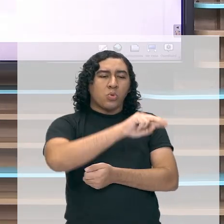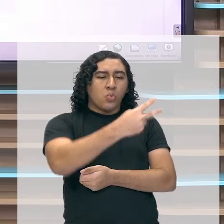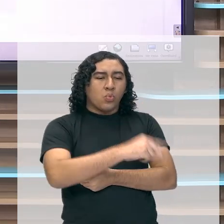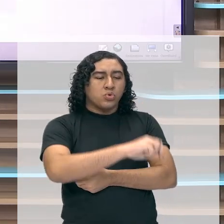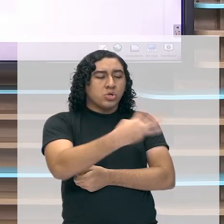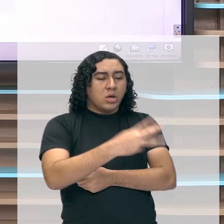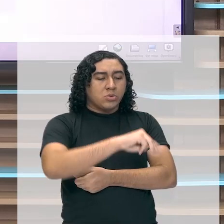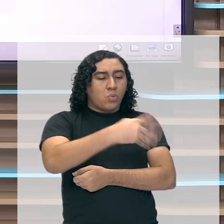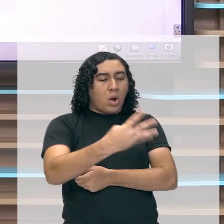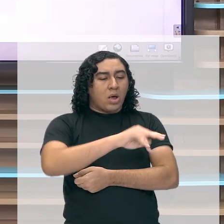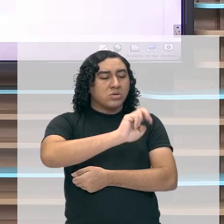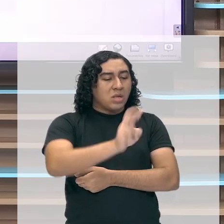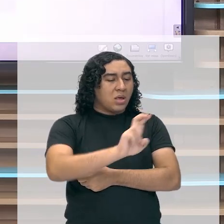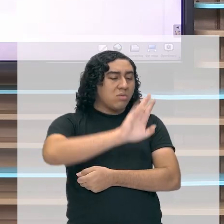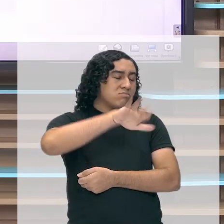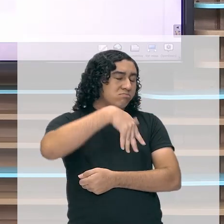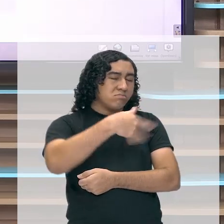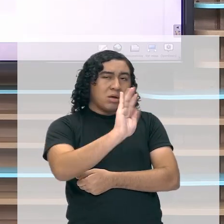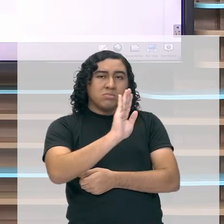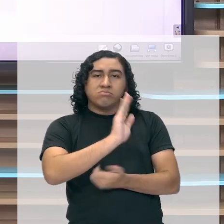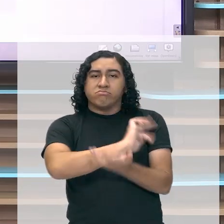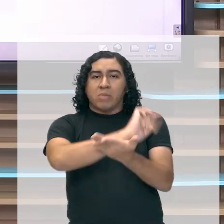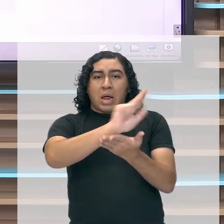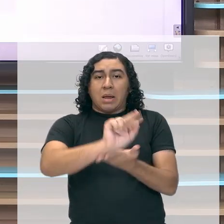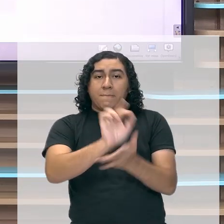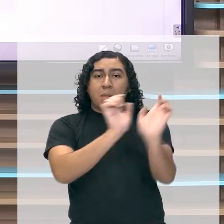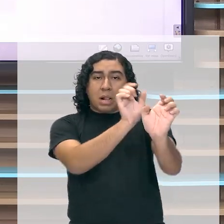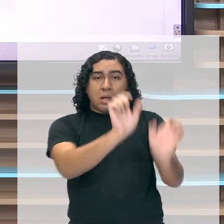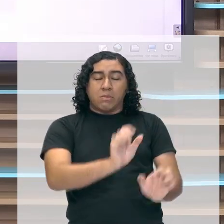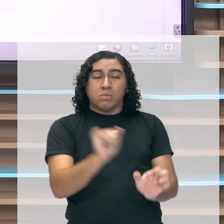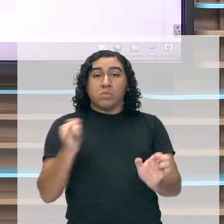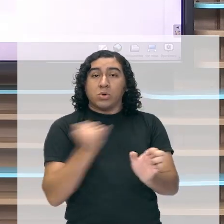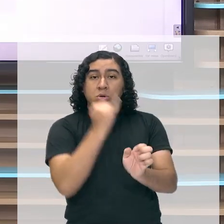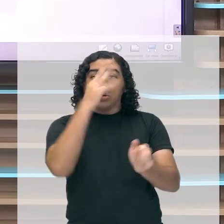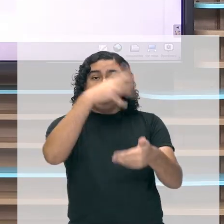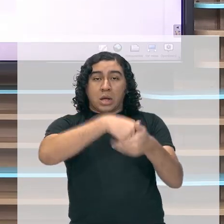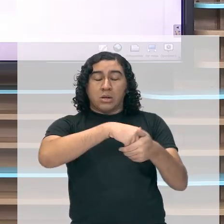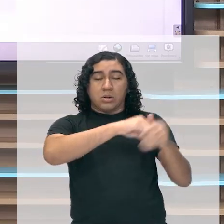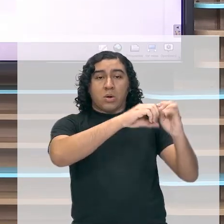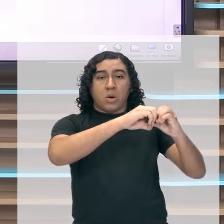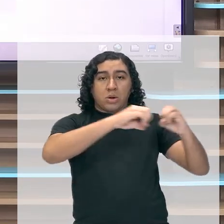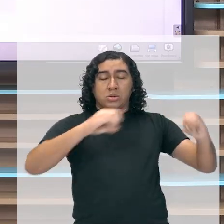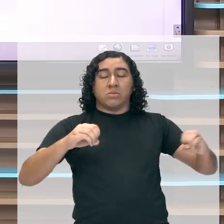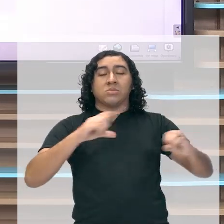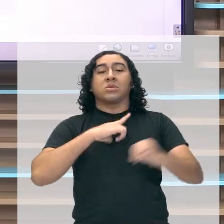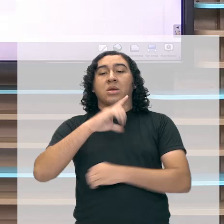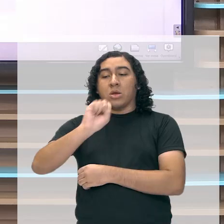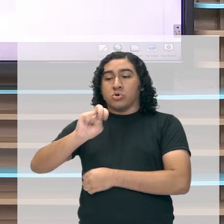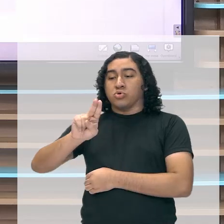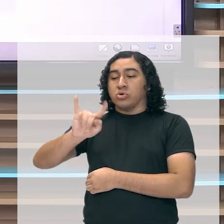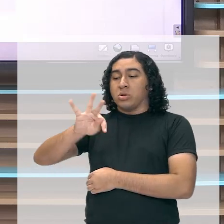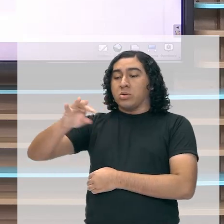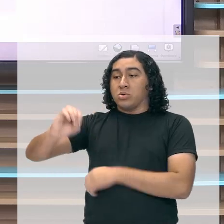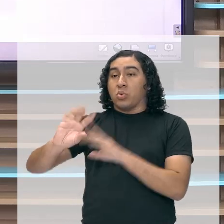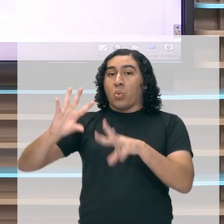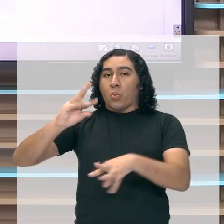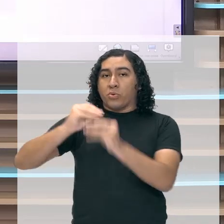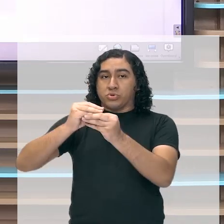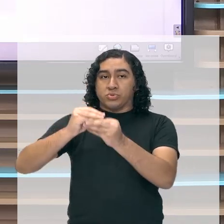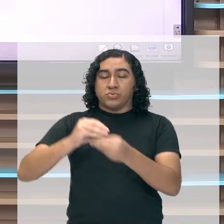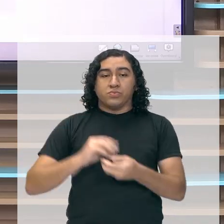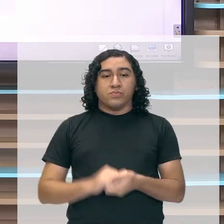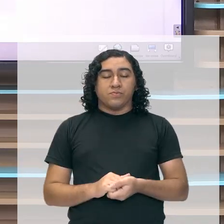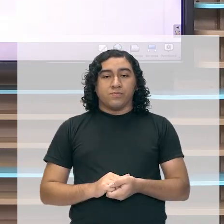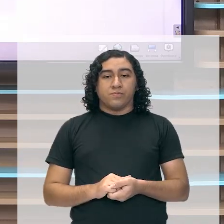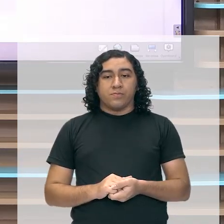mais palavras, dois ou mais núcleos, ou seja, palavras importantes no sujeito, eu vou ter um sujeito composto,